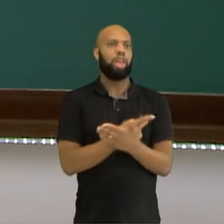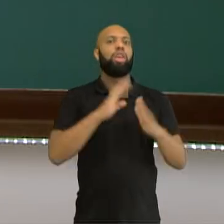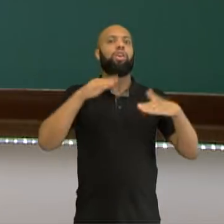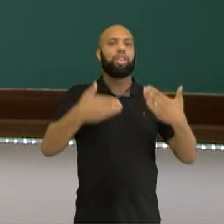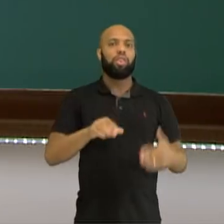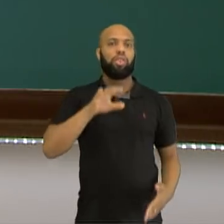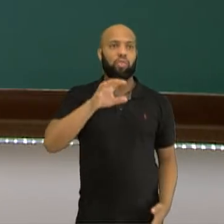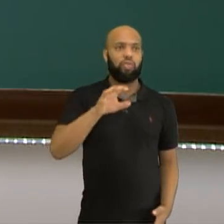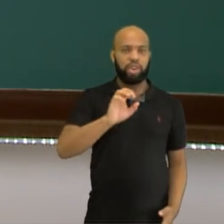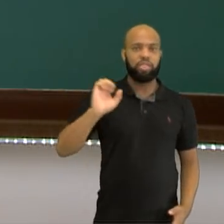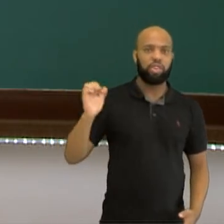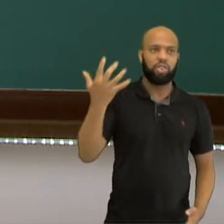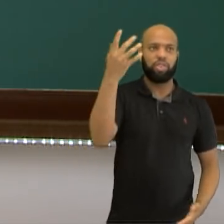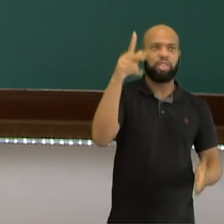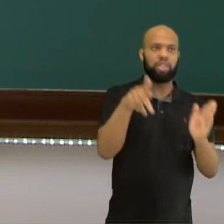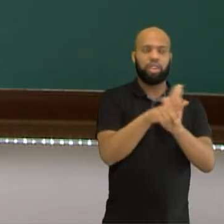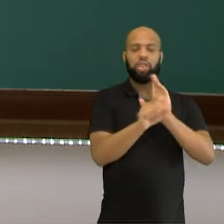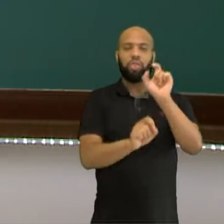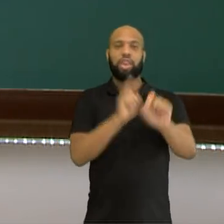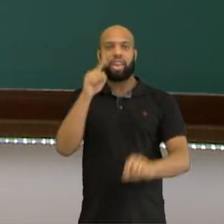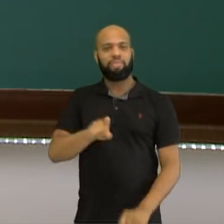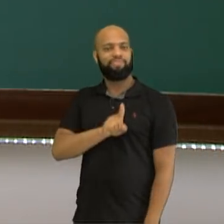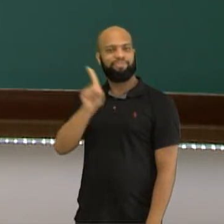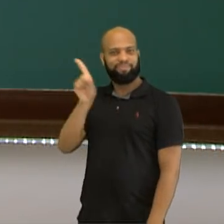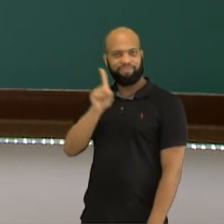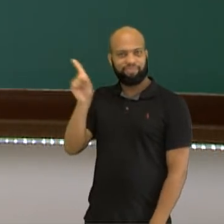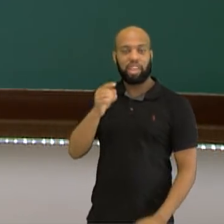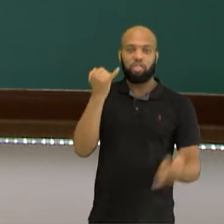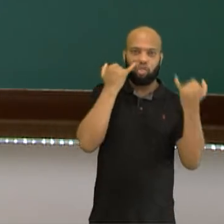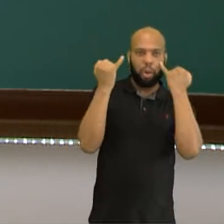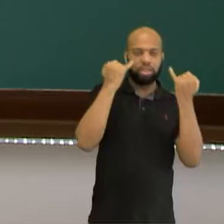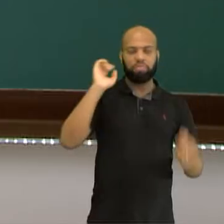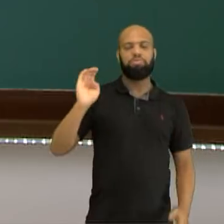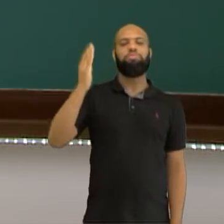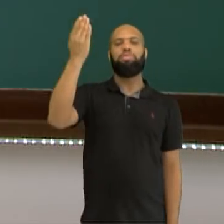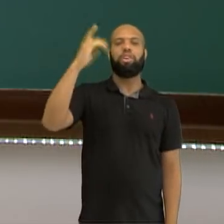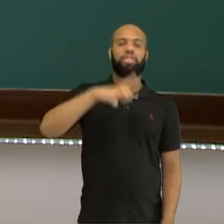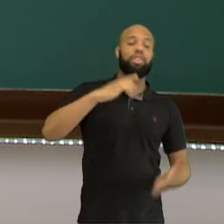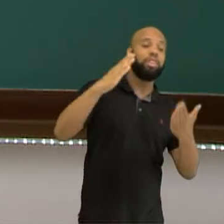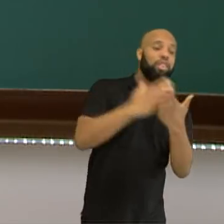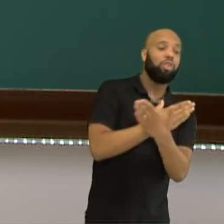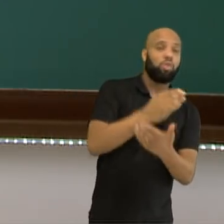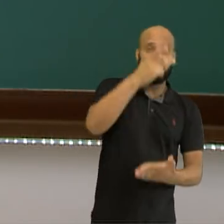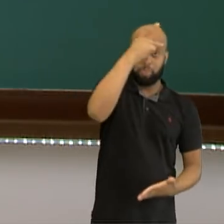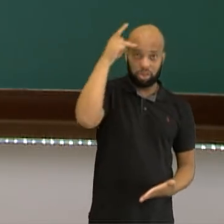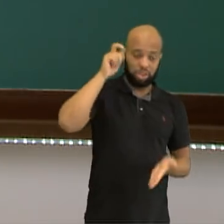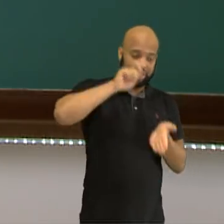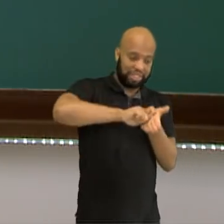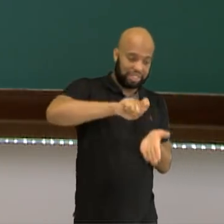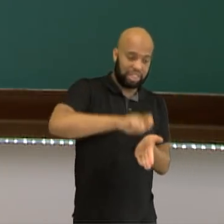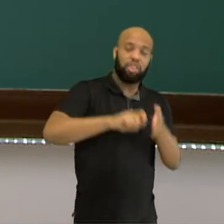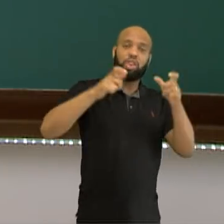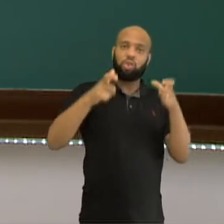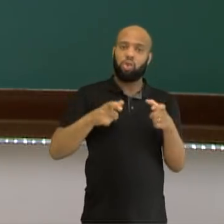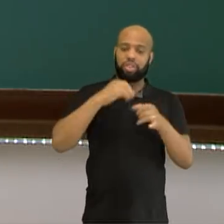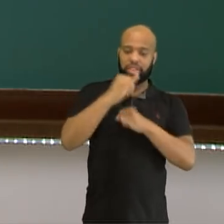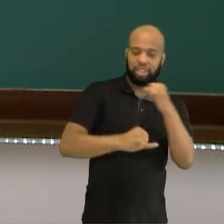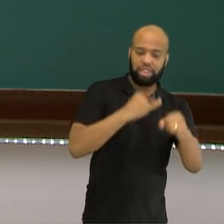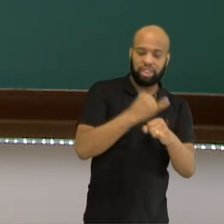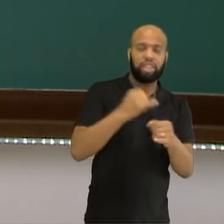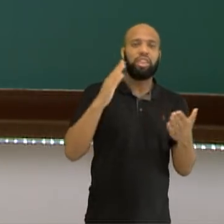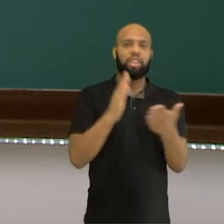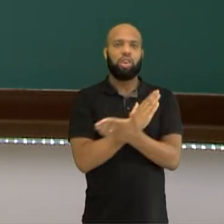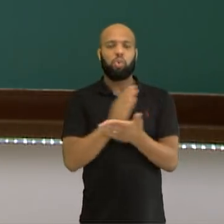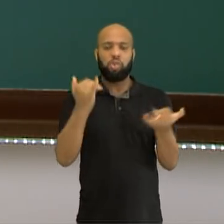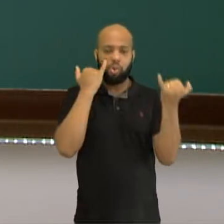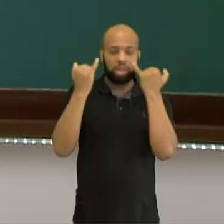que acontece com as fake news. Algumas pessoas escrevem na internet informações que não